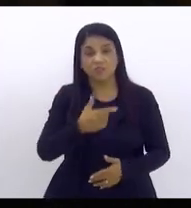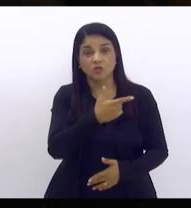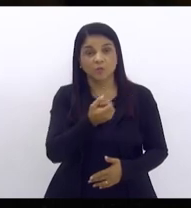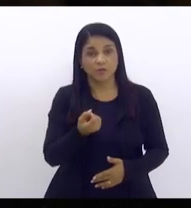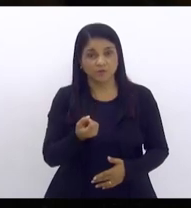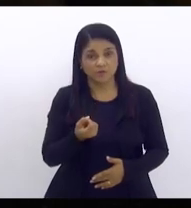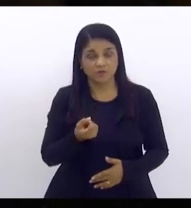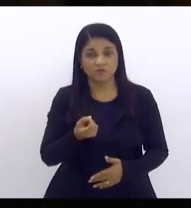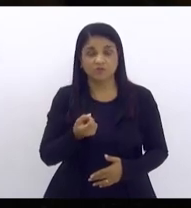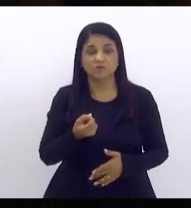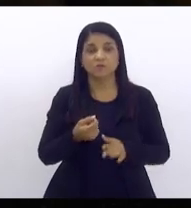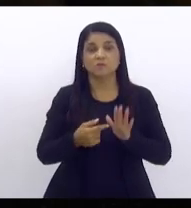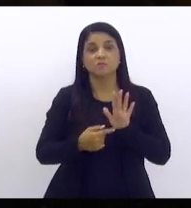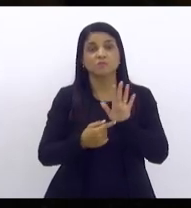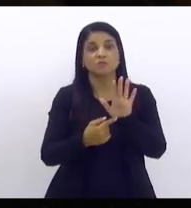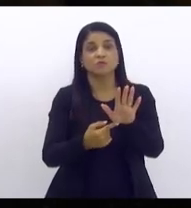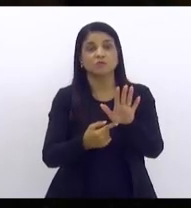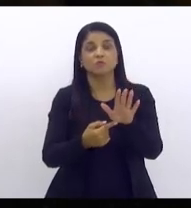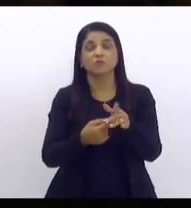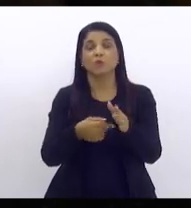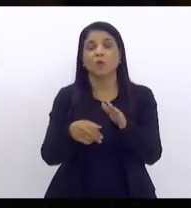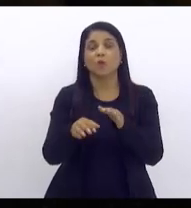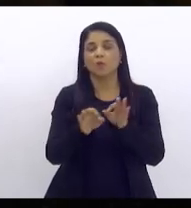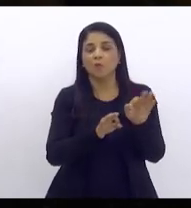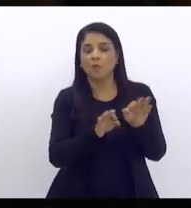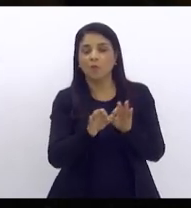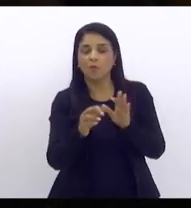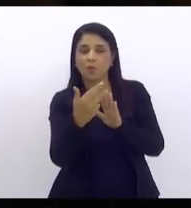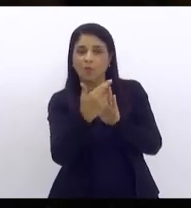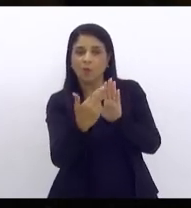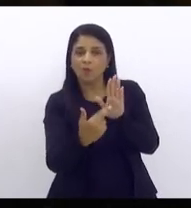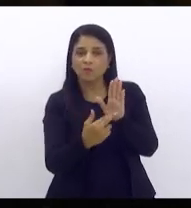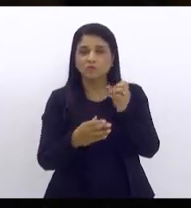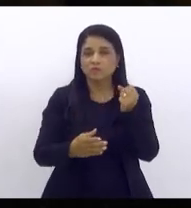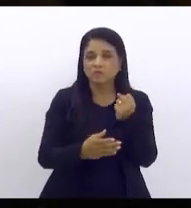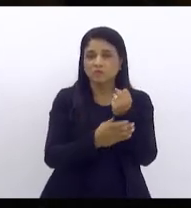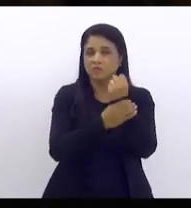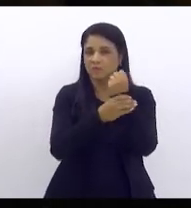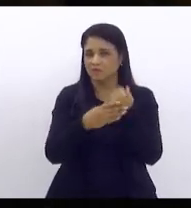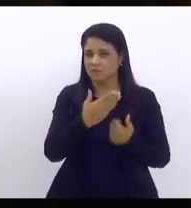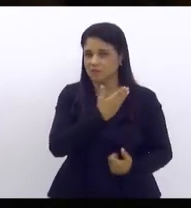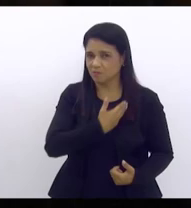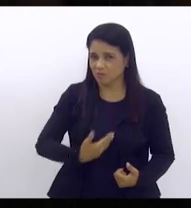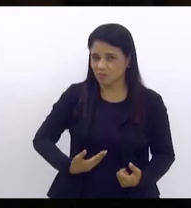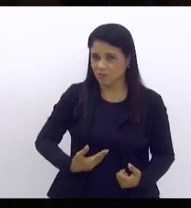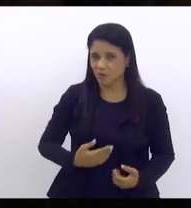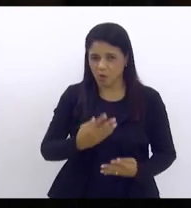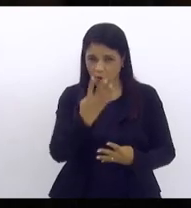os parâmetros de um possível plano de segurança pública. Ora essa,